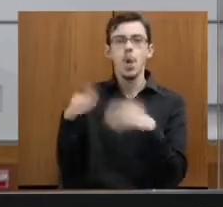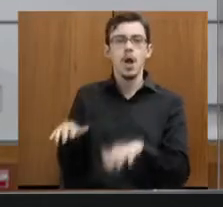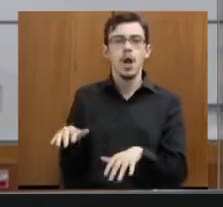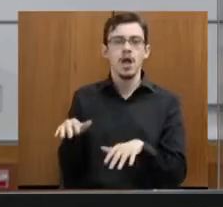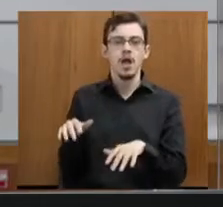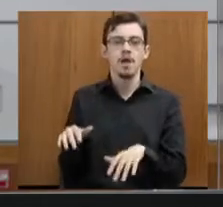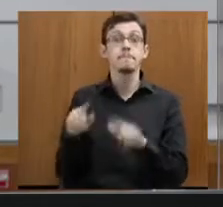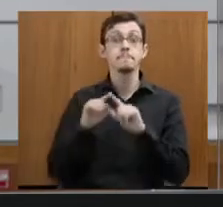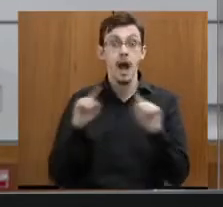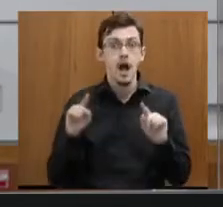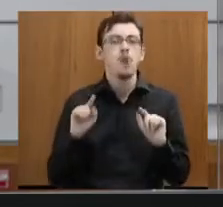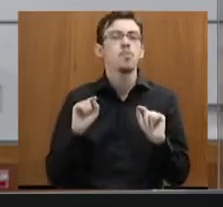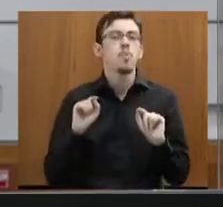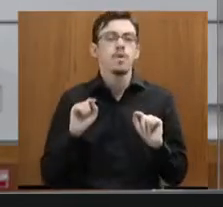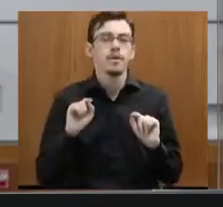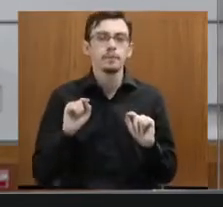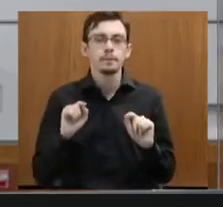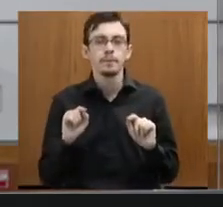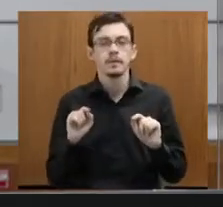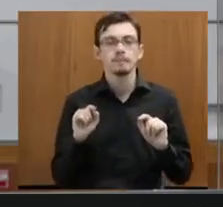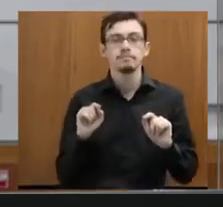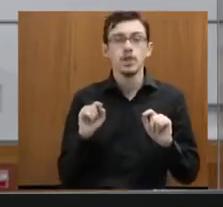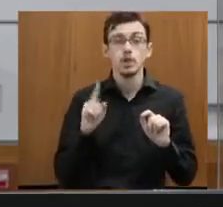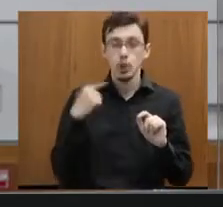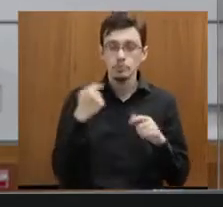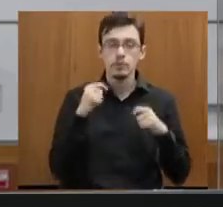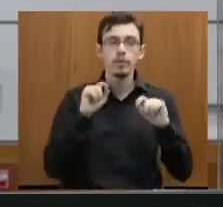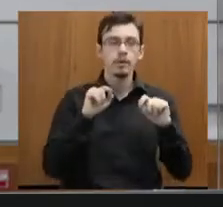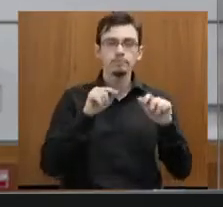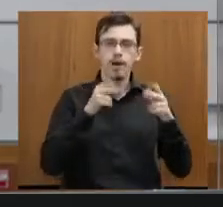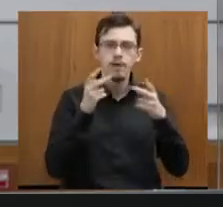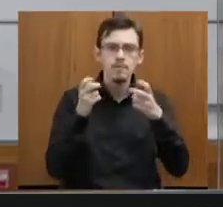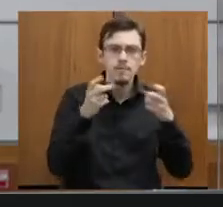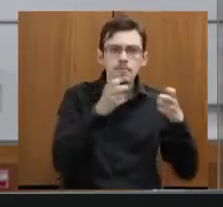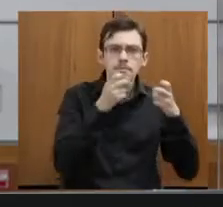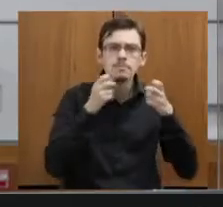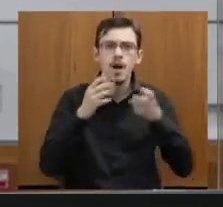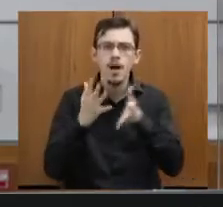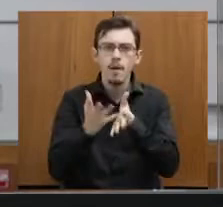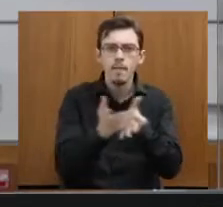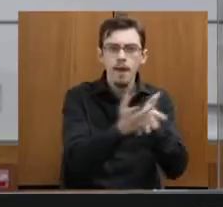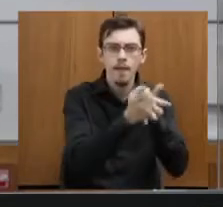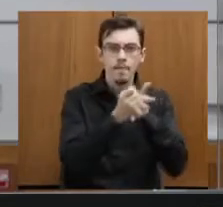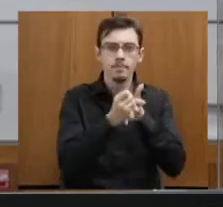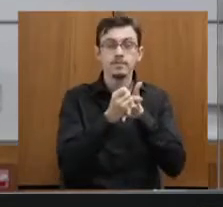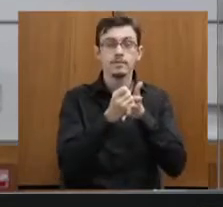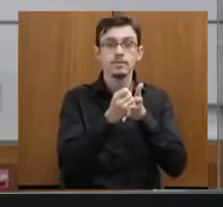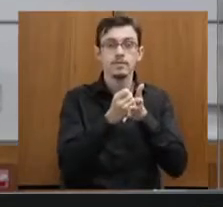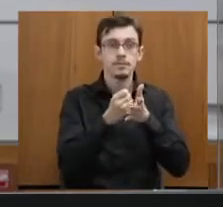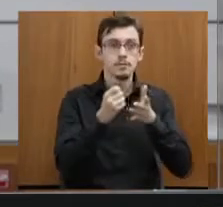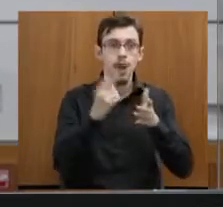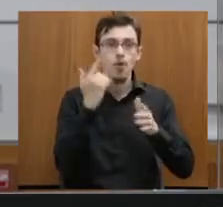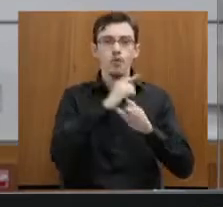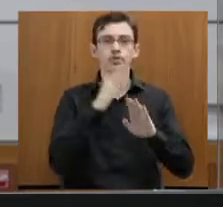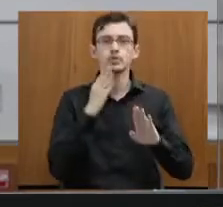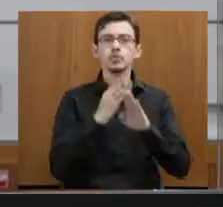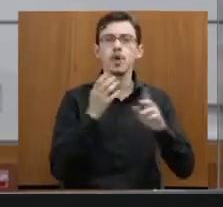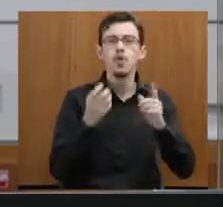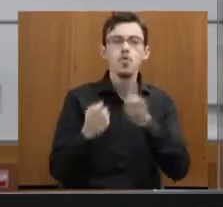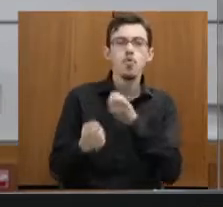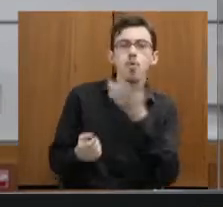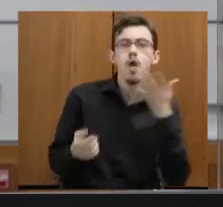falar mas é a partir desse mapeamento CDC conhecimento é que a gente vai conseguir pensar